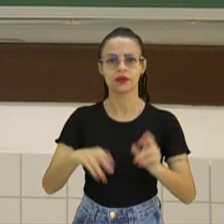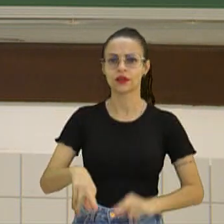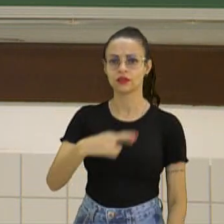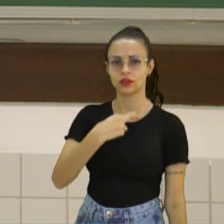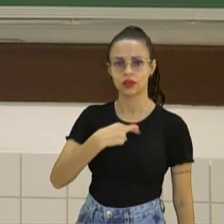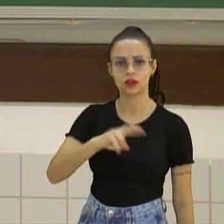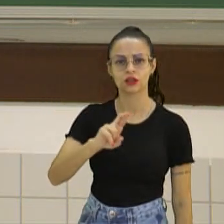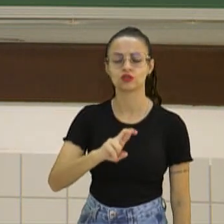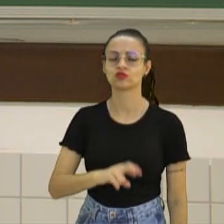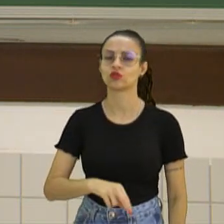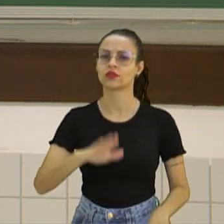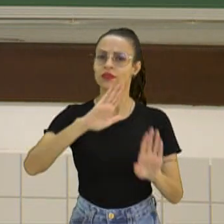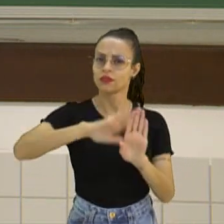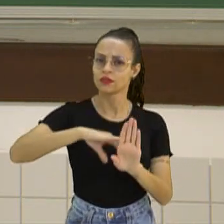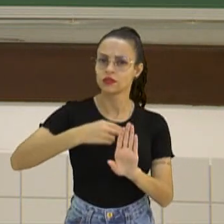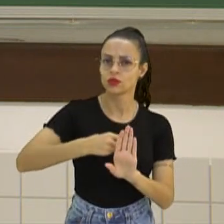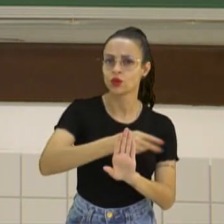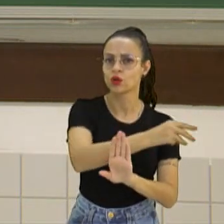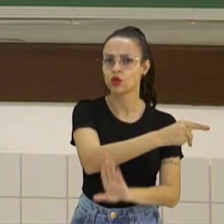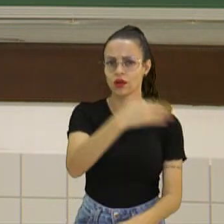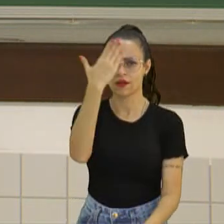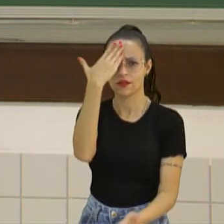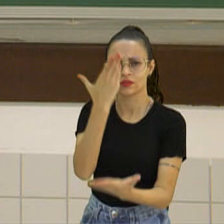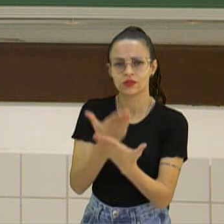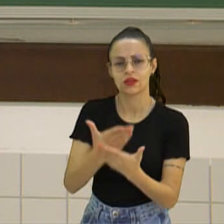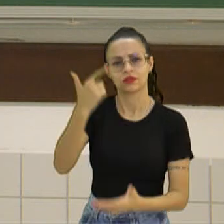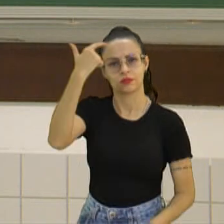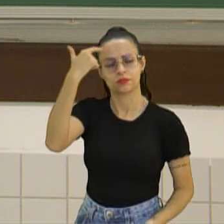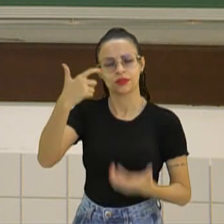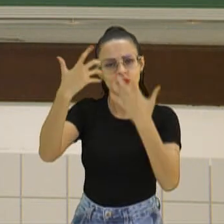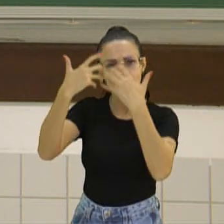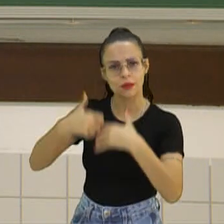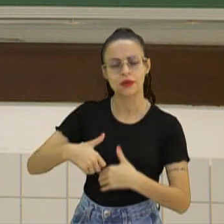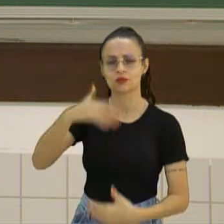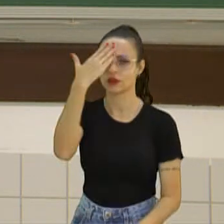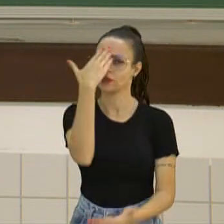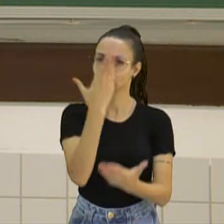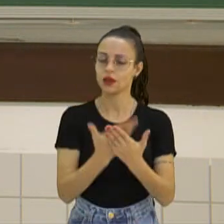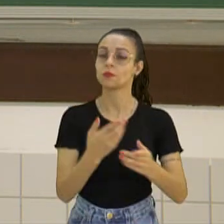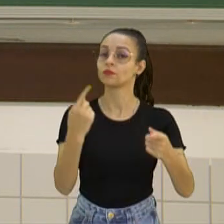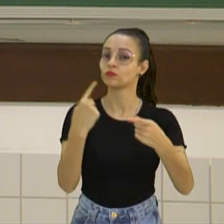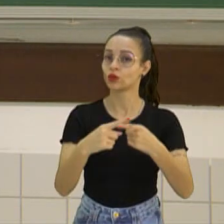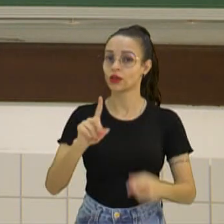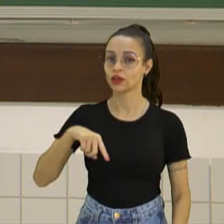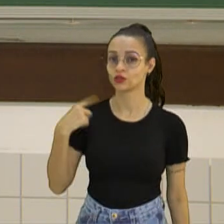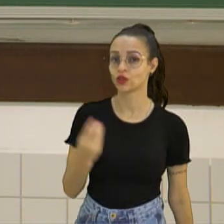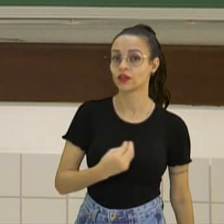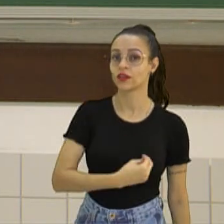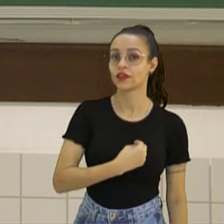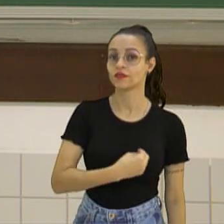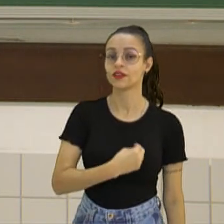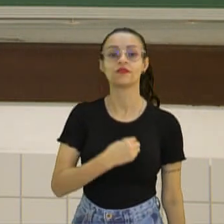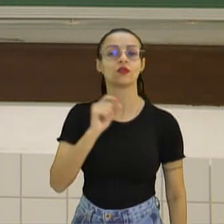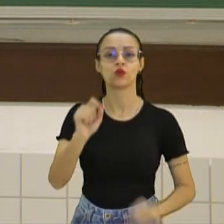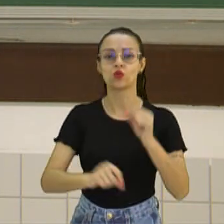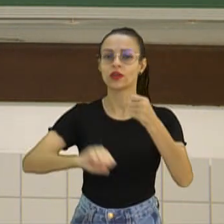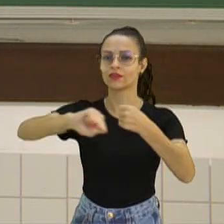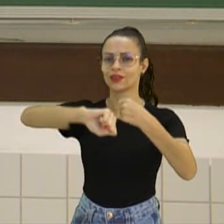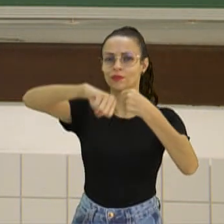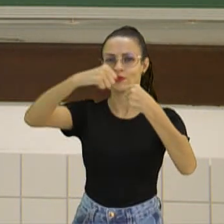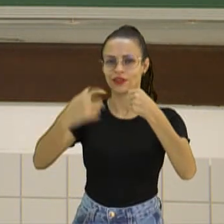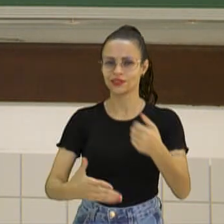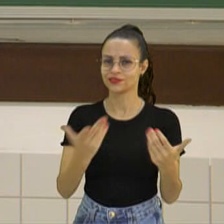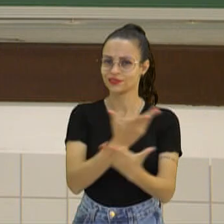seja ela religiosa ideológica de convicção pensamento ou de crença afinal de contas vivemos numa república democrática